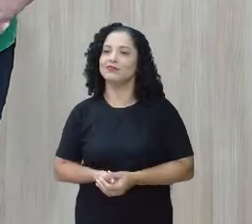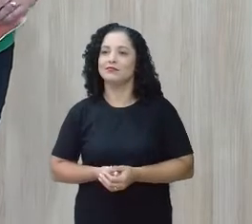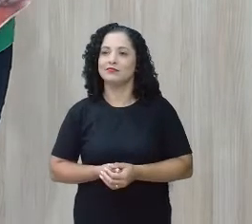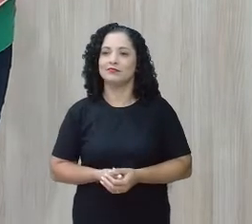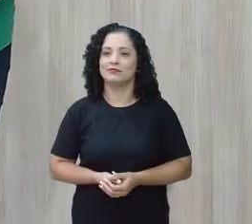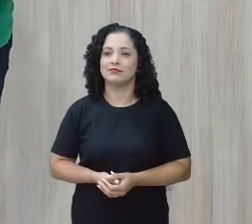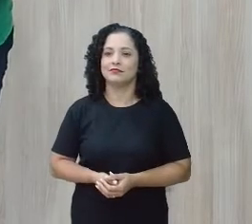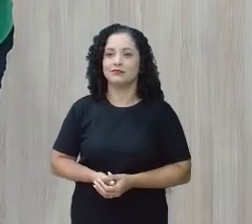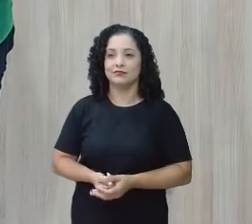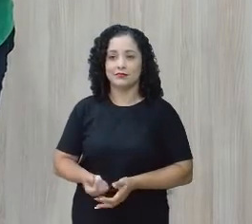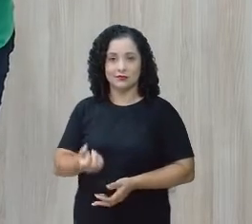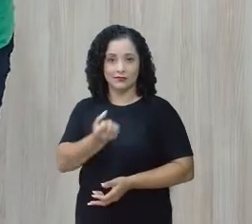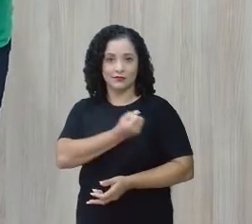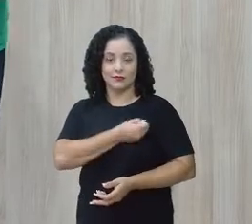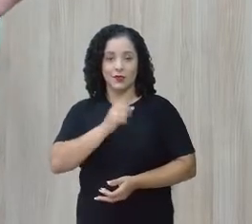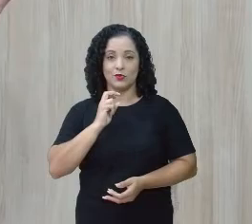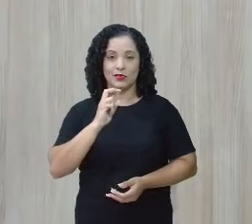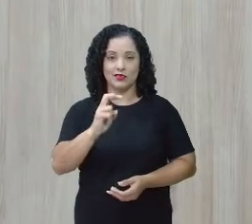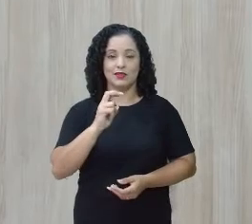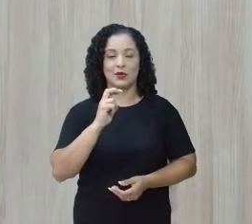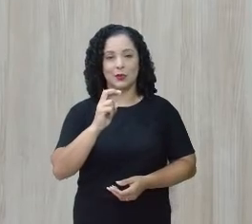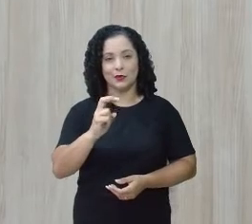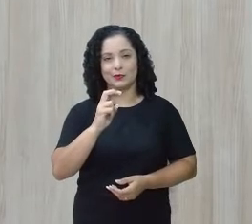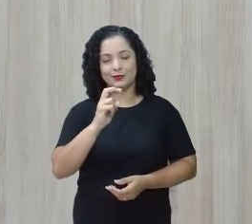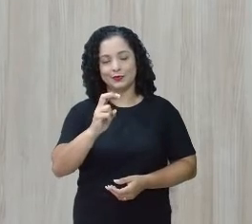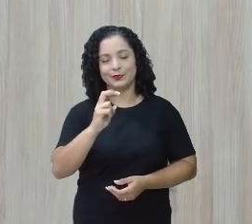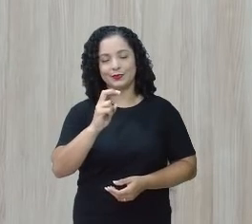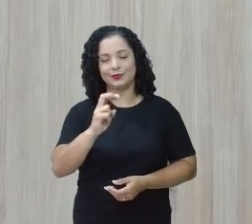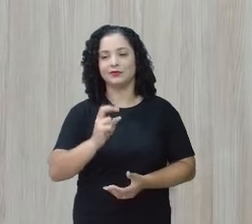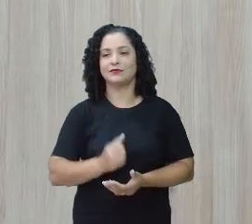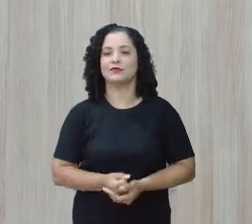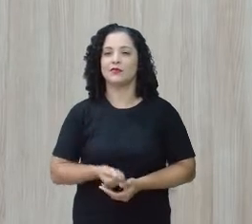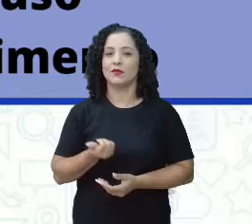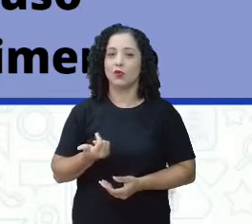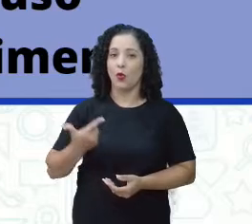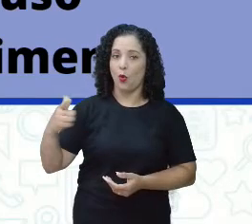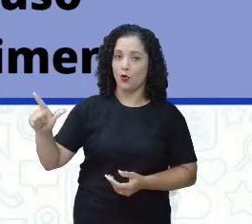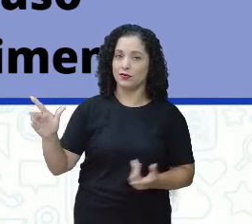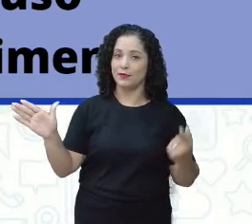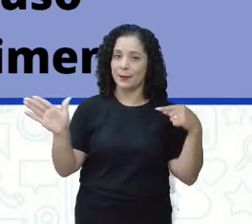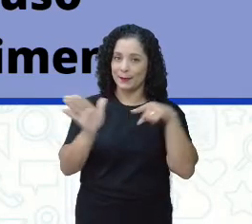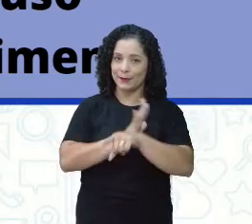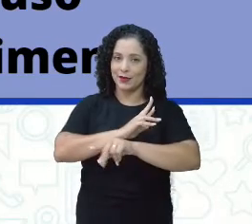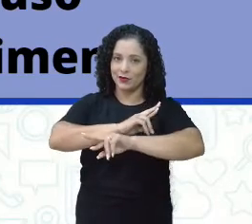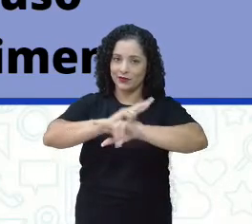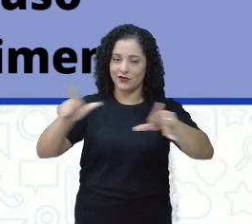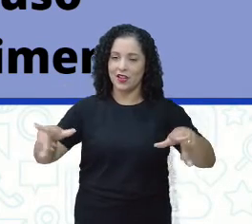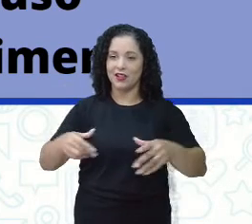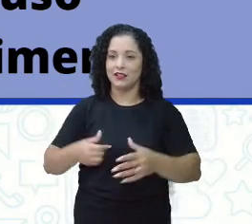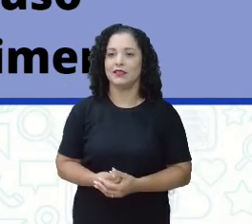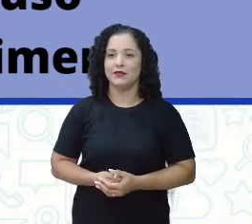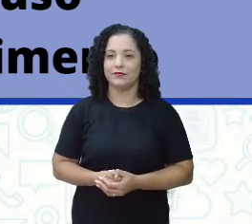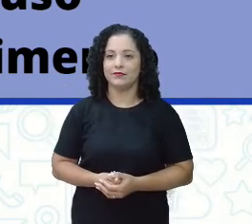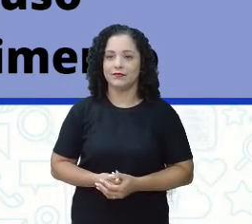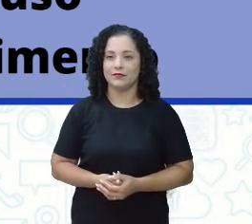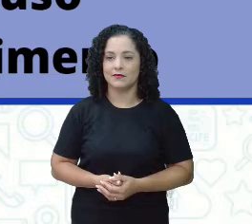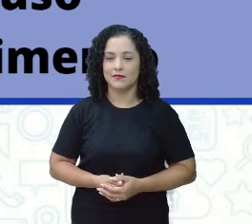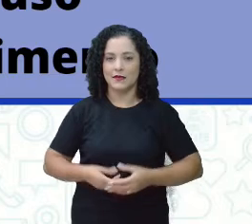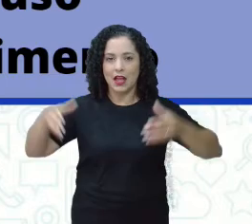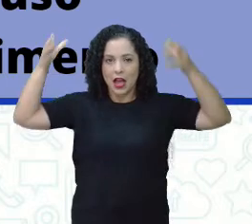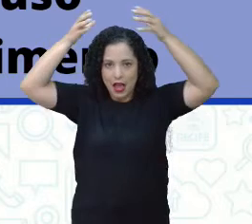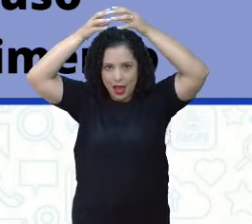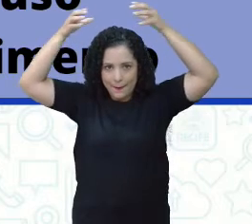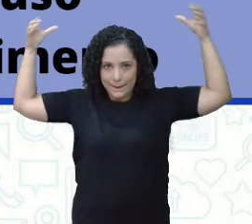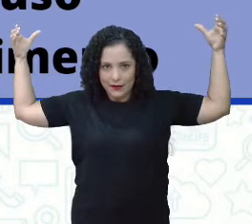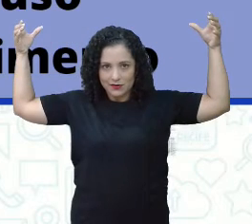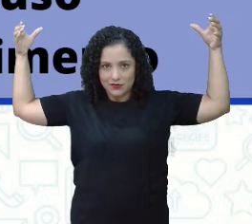Ainda é sobre essa paisagem, mas agora vem outra pergunta. Vejam aqui. A prancha na cabeça do surfista